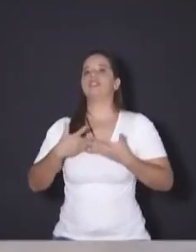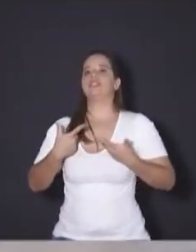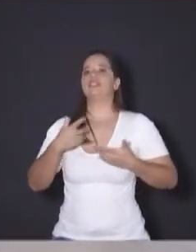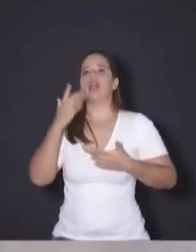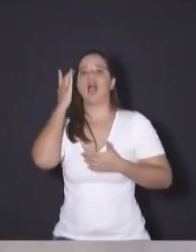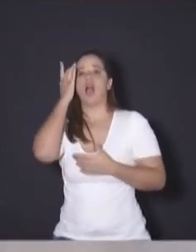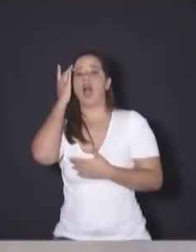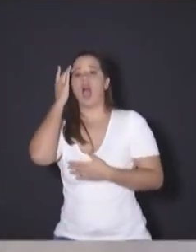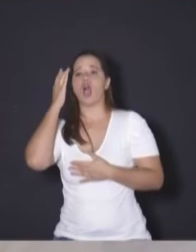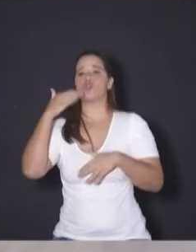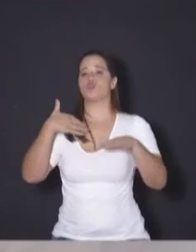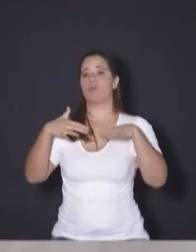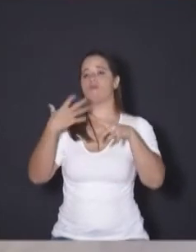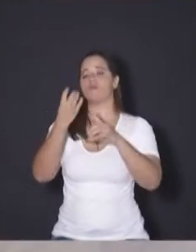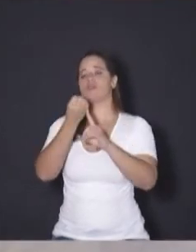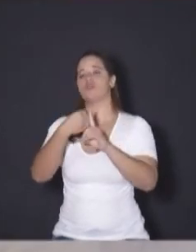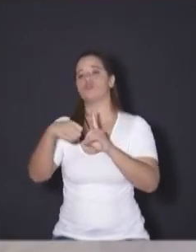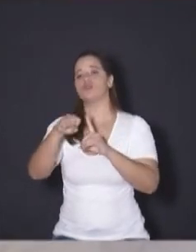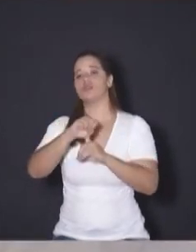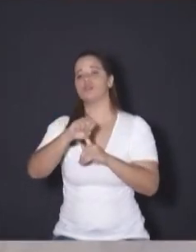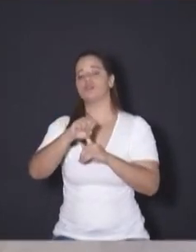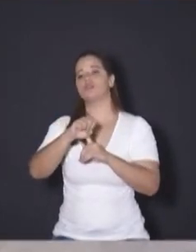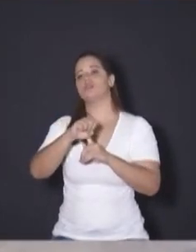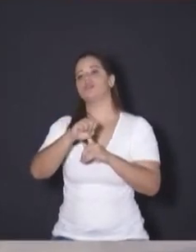acham que o movimento social